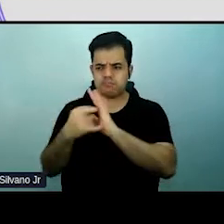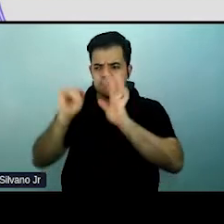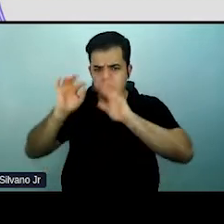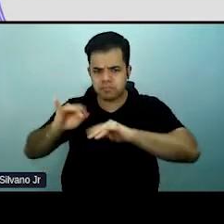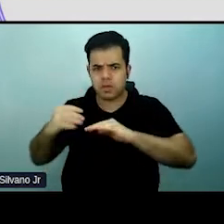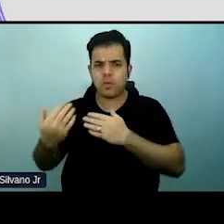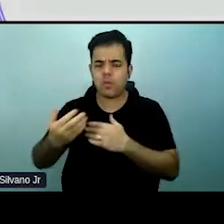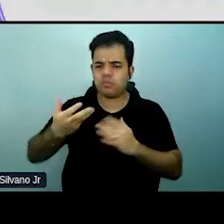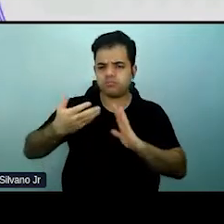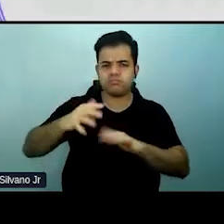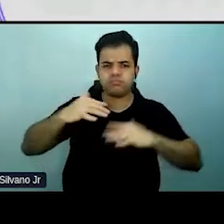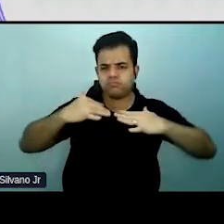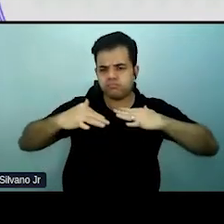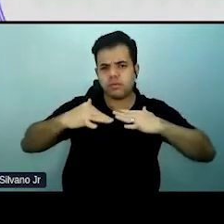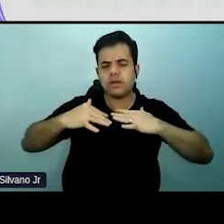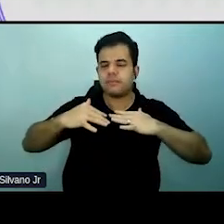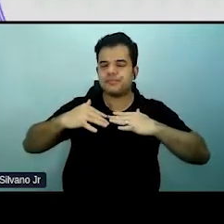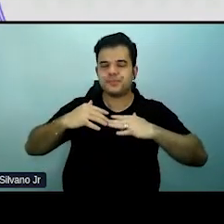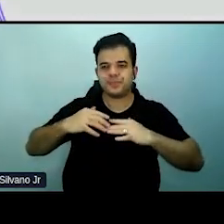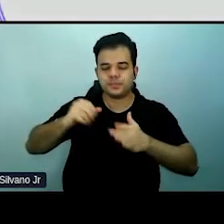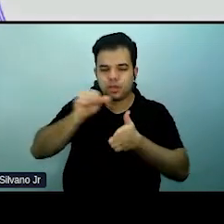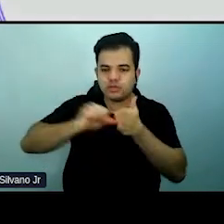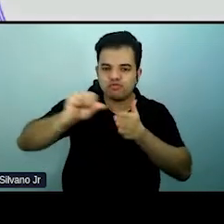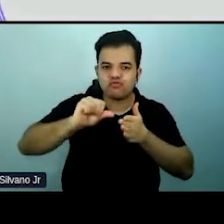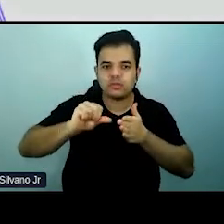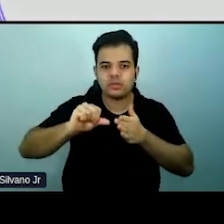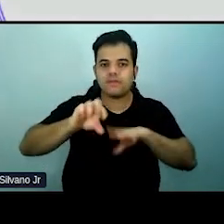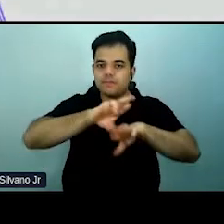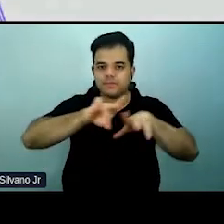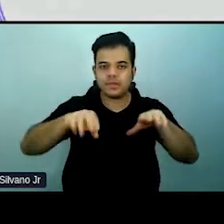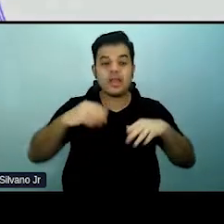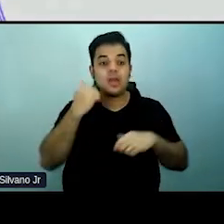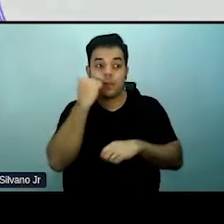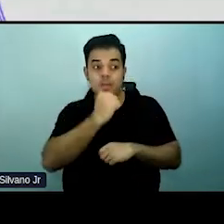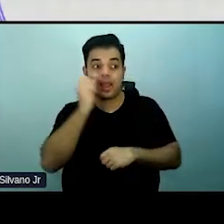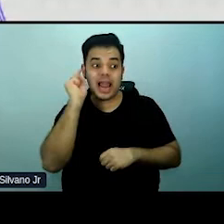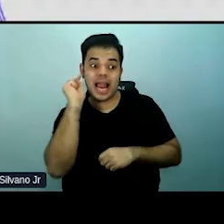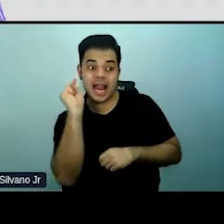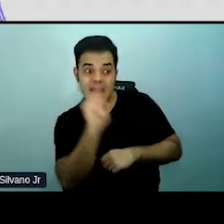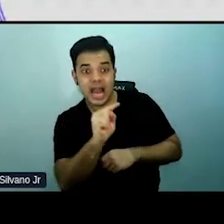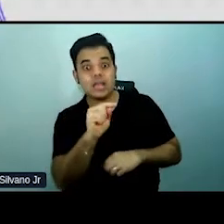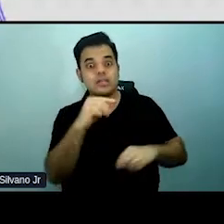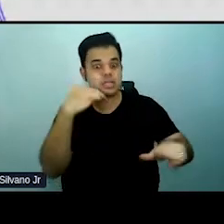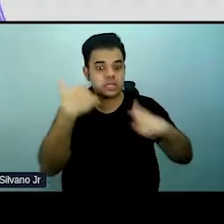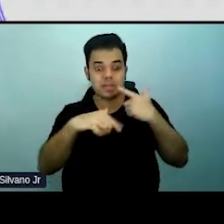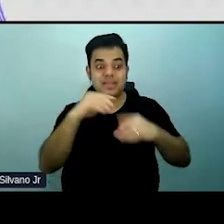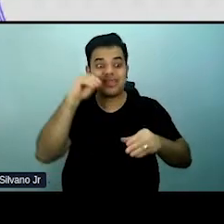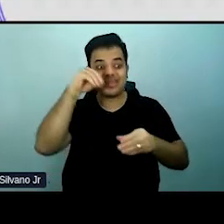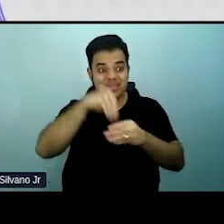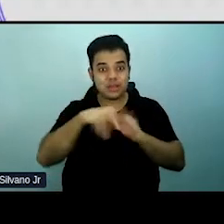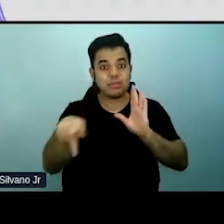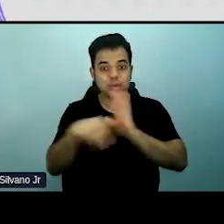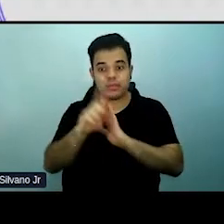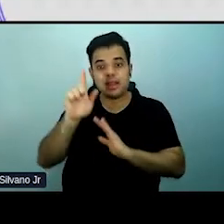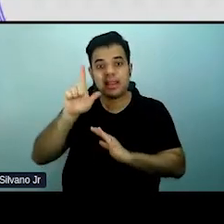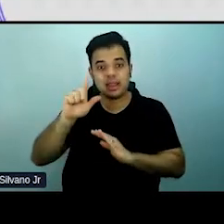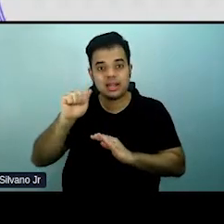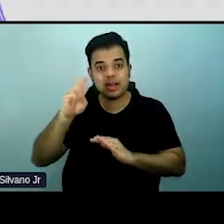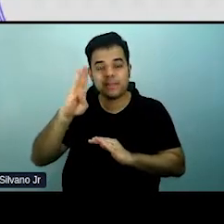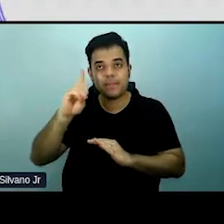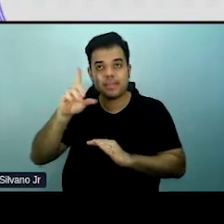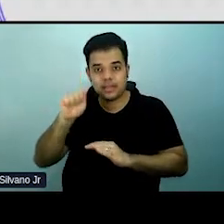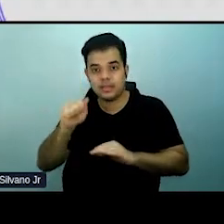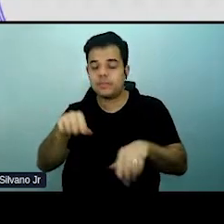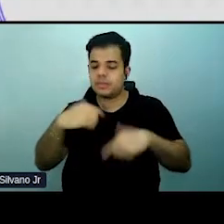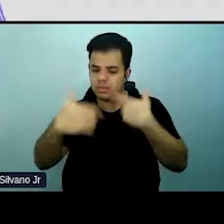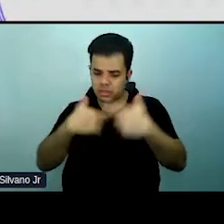de agilidade, a gente tem um cuidado de tentar trazer uma mulher que atua naquela área dentro da Lambda para participar desse processo, né? Para